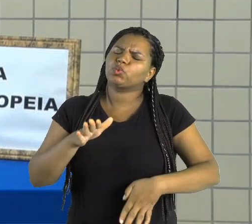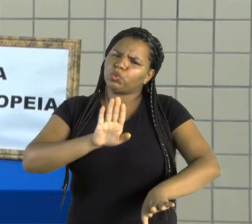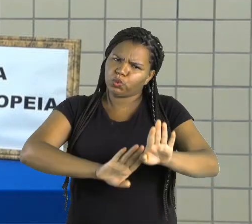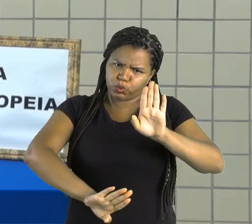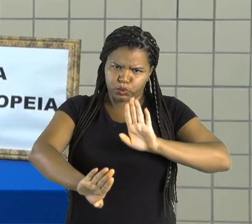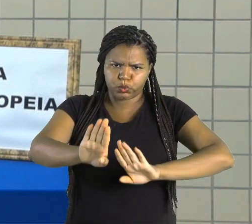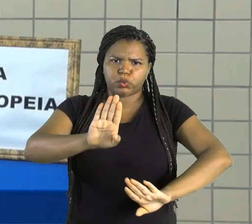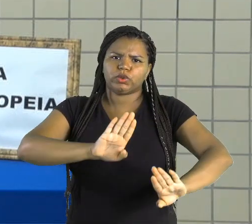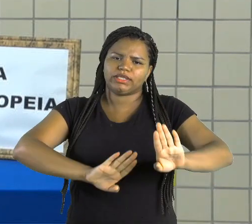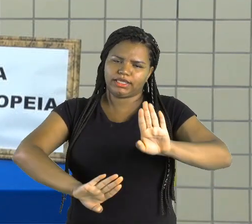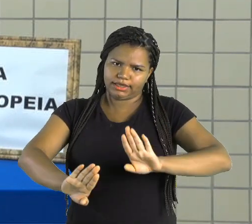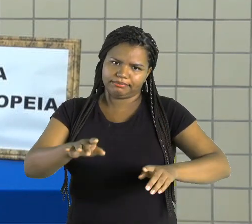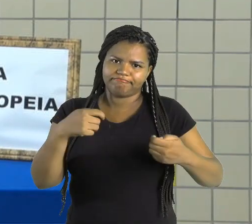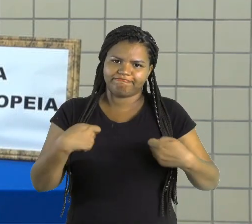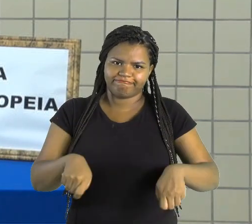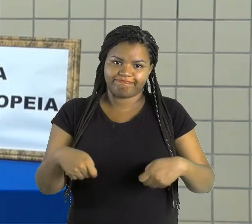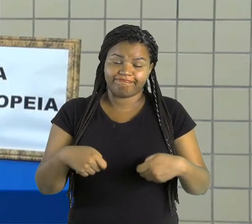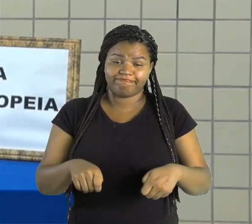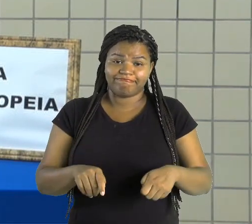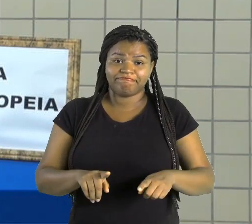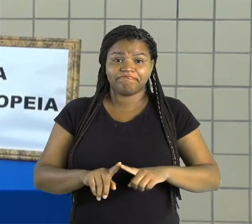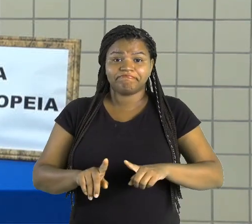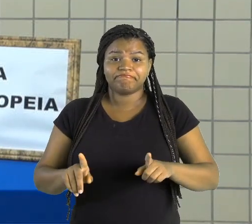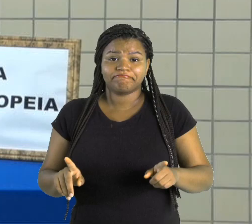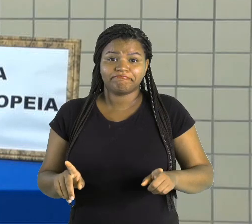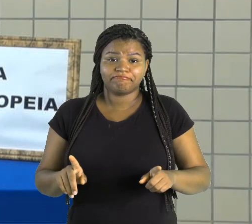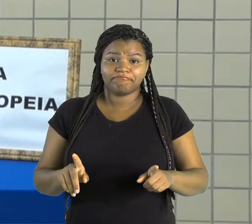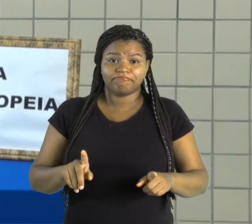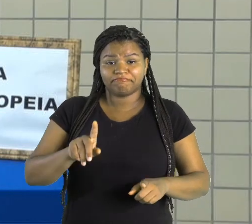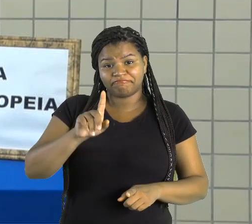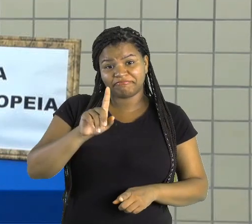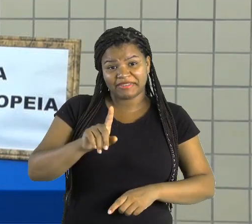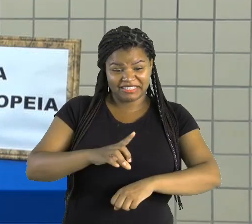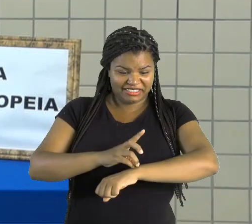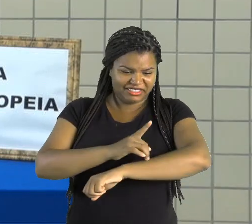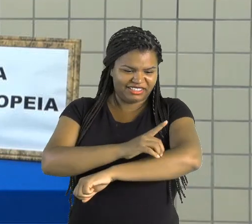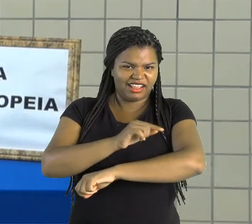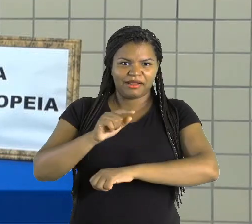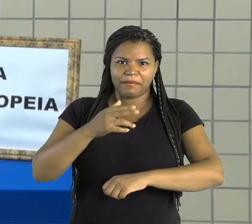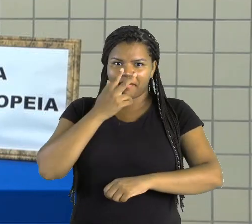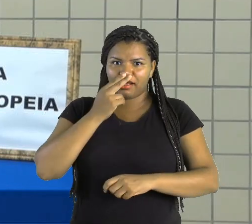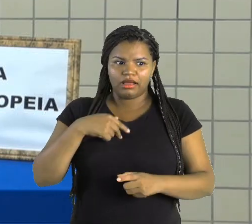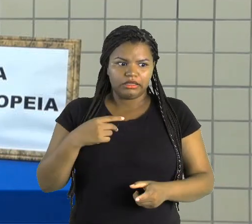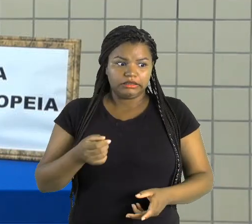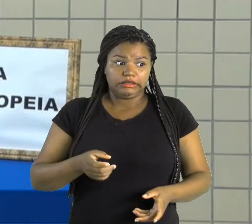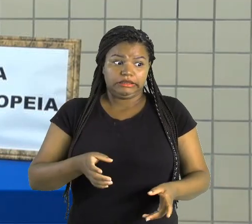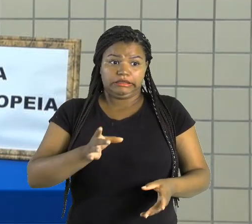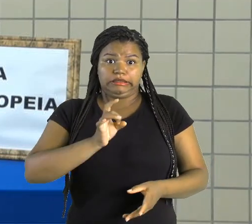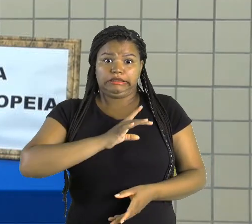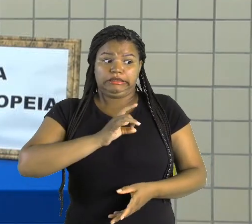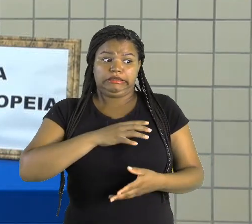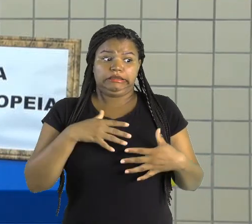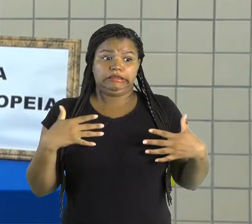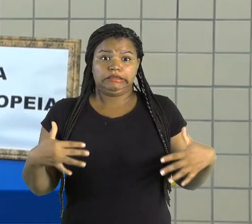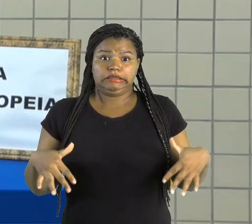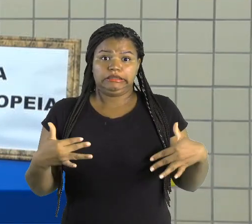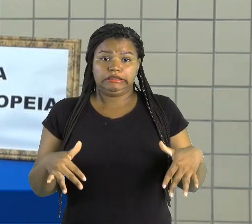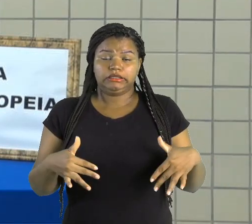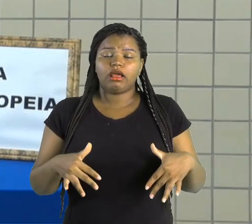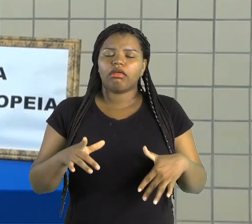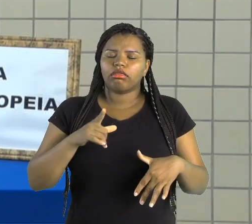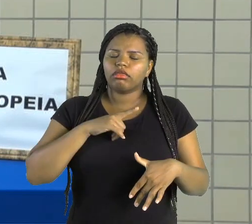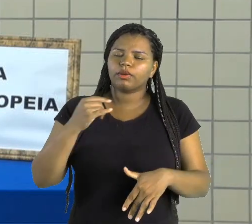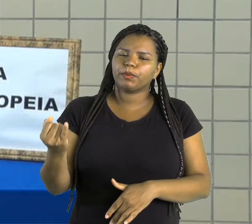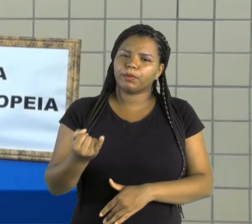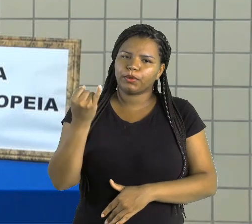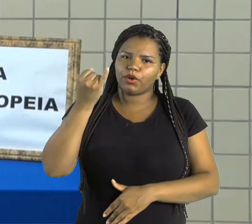cuidado. Mas apesar disso, esse bicho que aparentemente é assustador, tem muita importância no